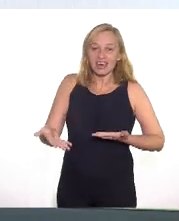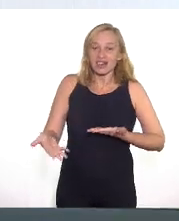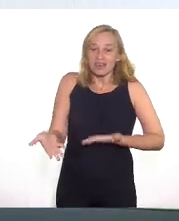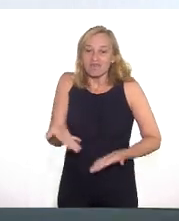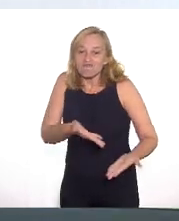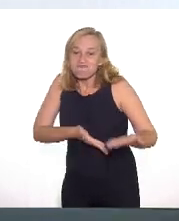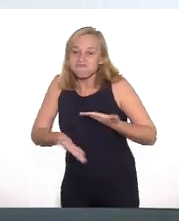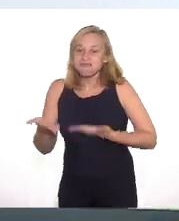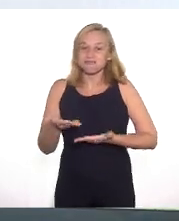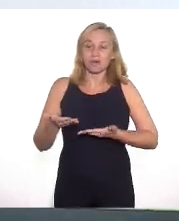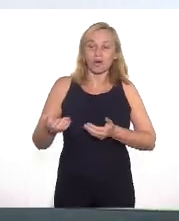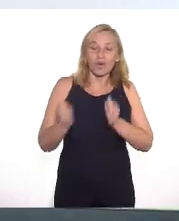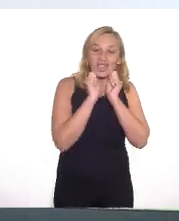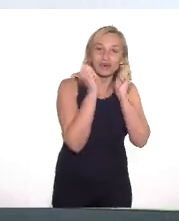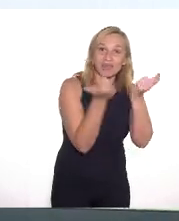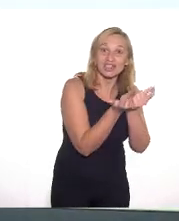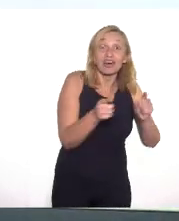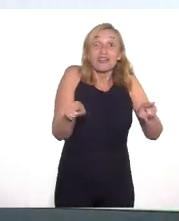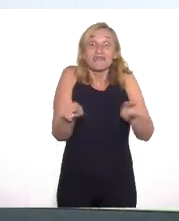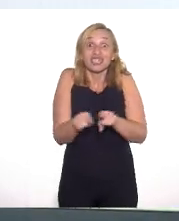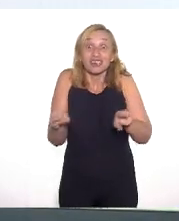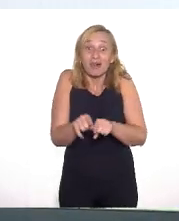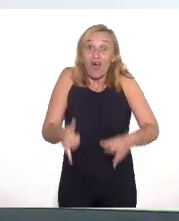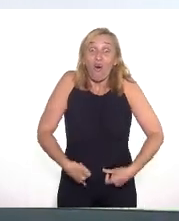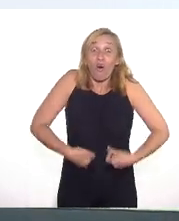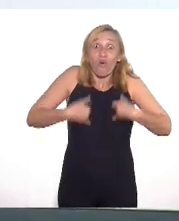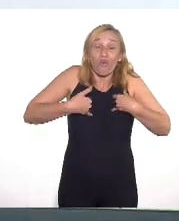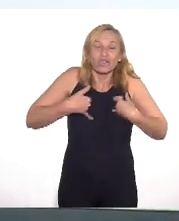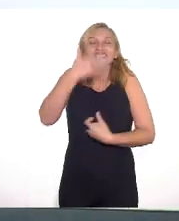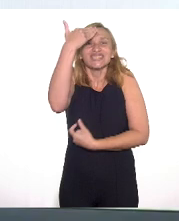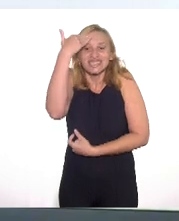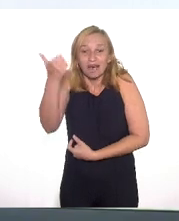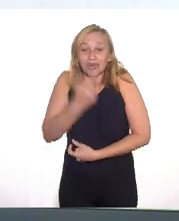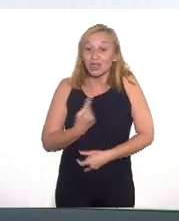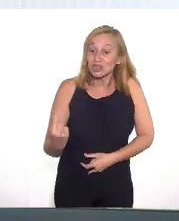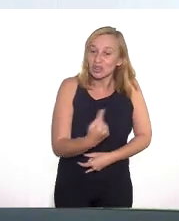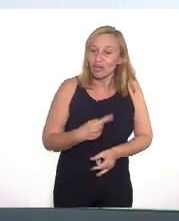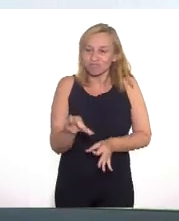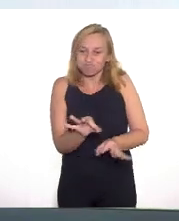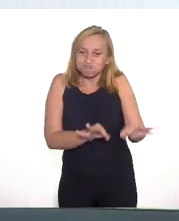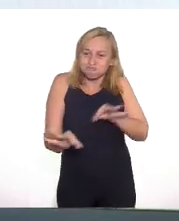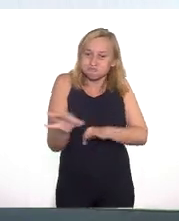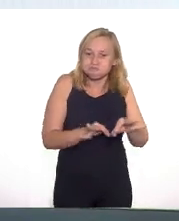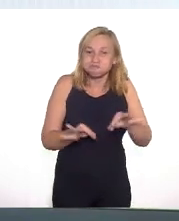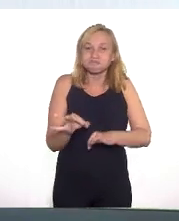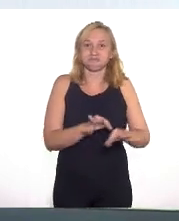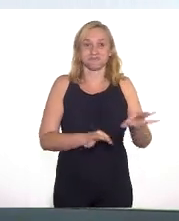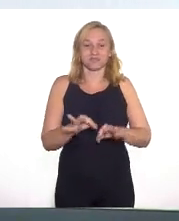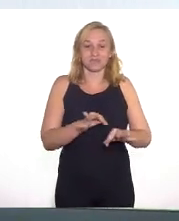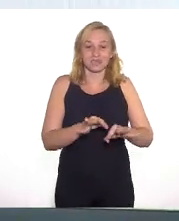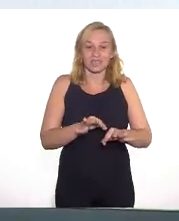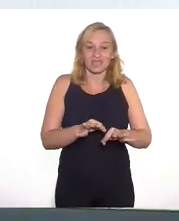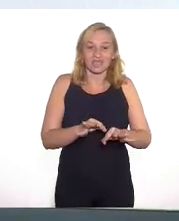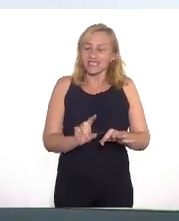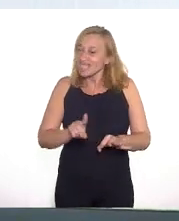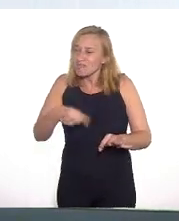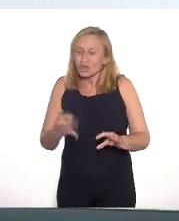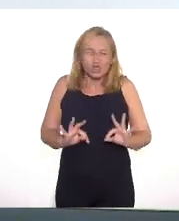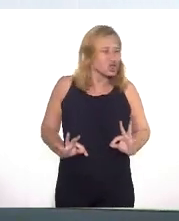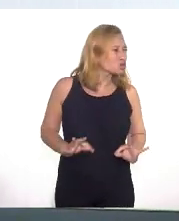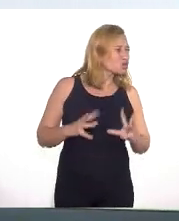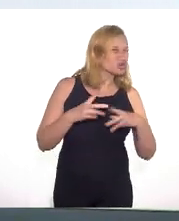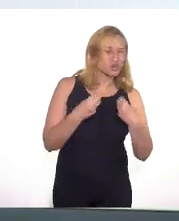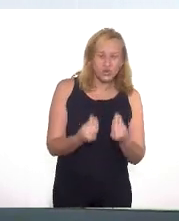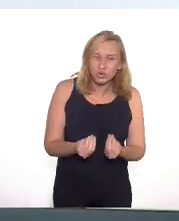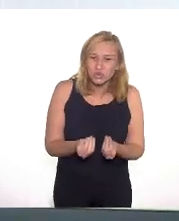Assembleia Legislativa, mas também é um orgulho saber que nós estamos organizados a ponto de, depois de tudo que